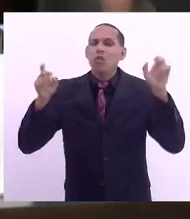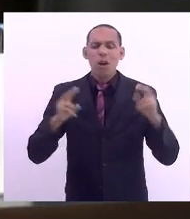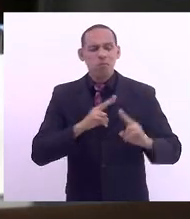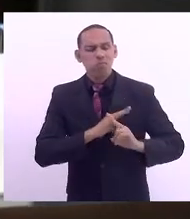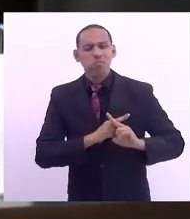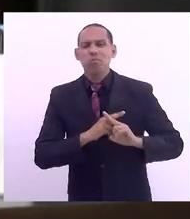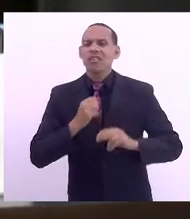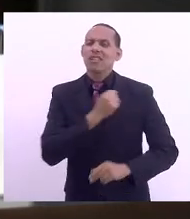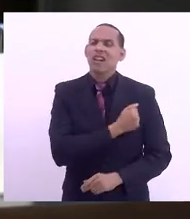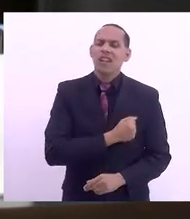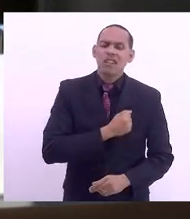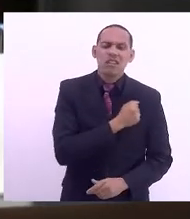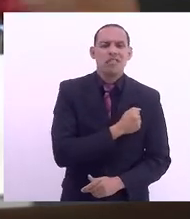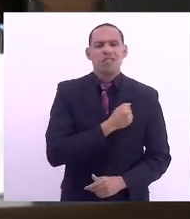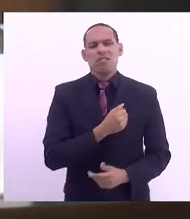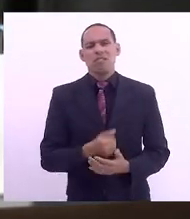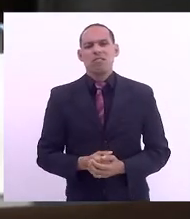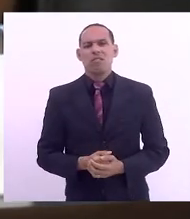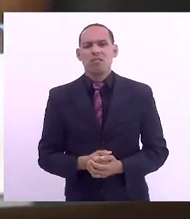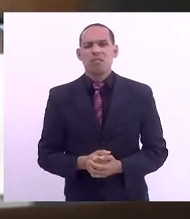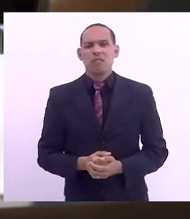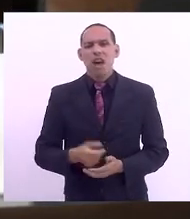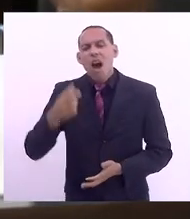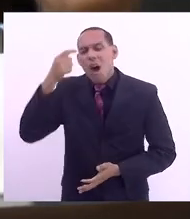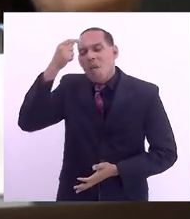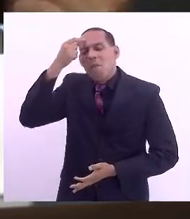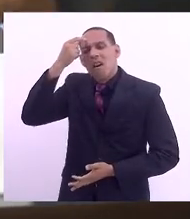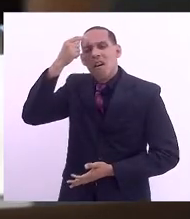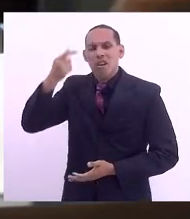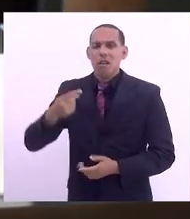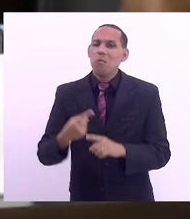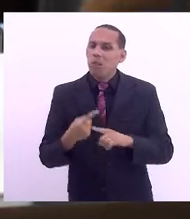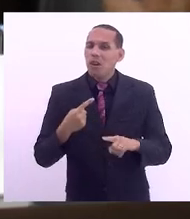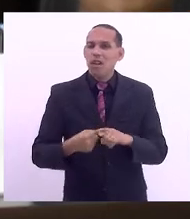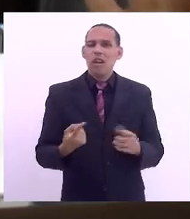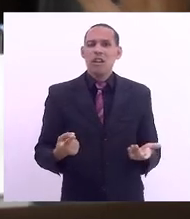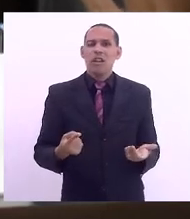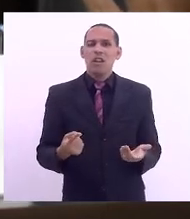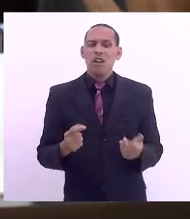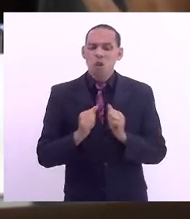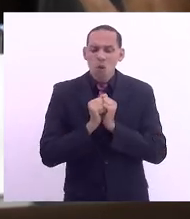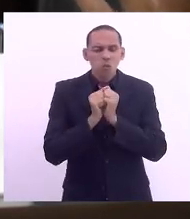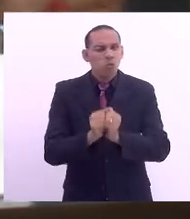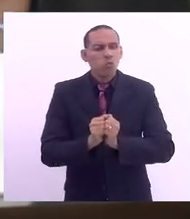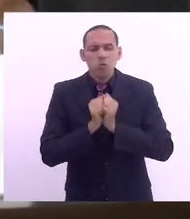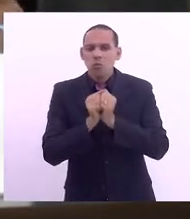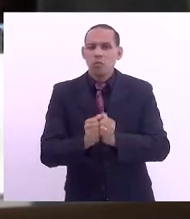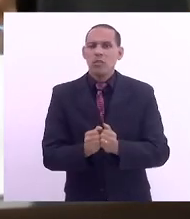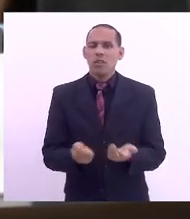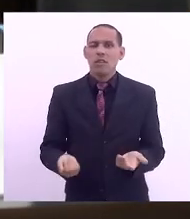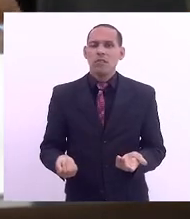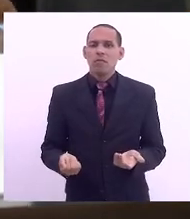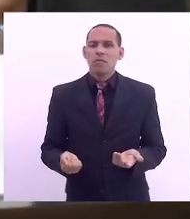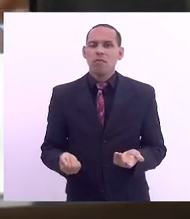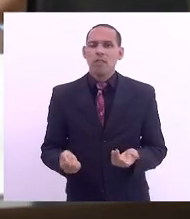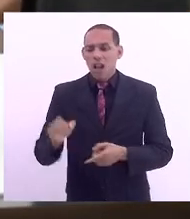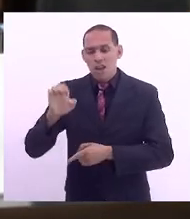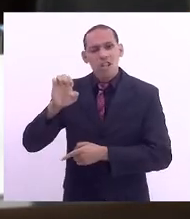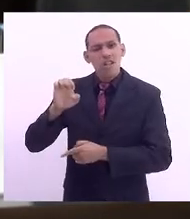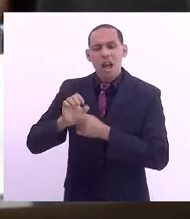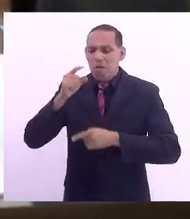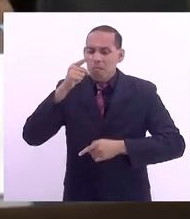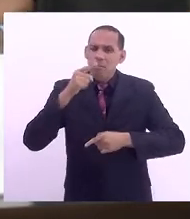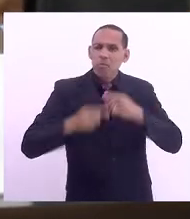sua saudade, sobre a sua memória, porque estávamos todas juntas. Porque o Estado